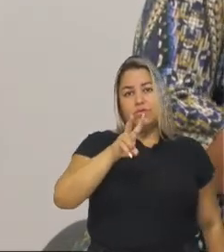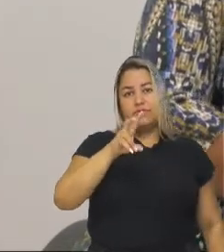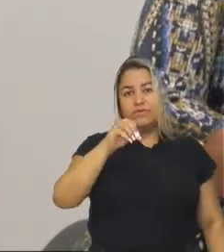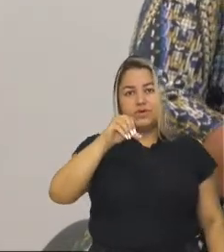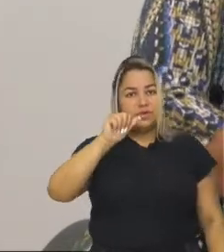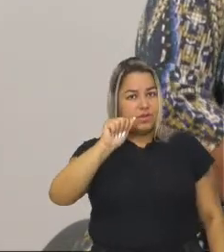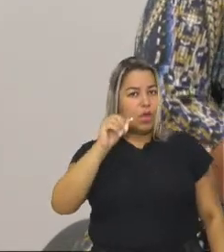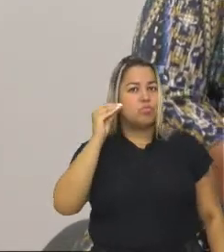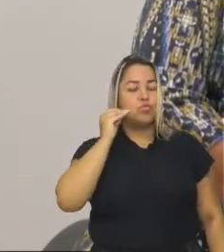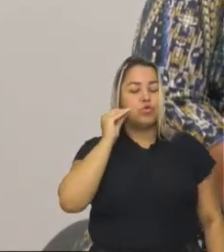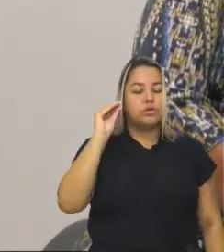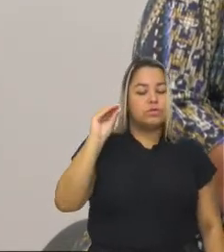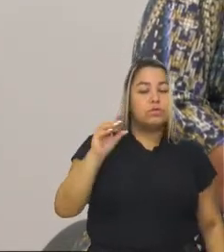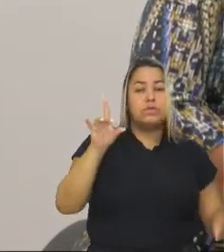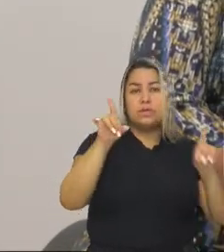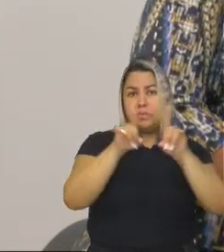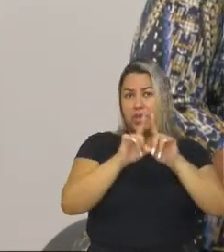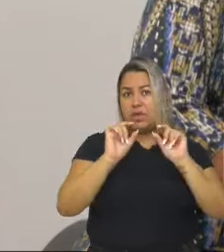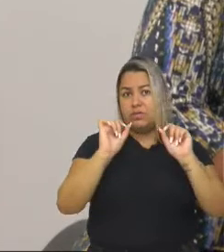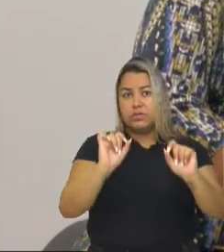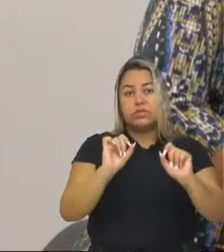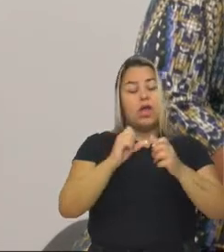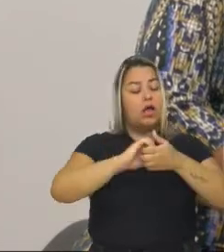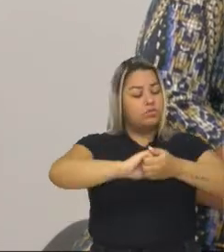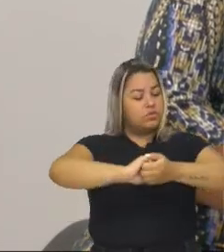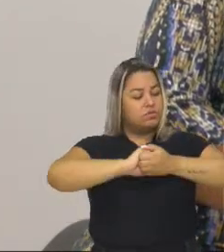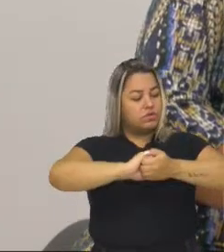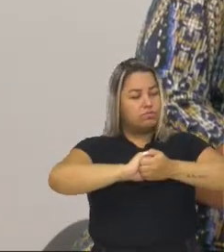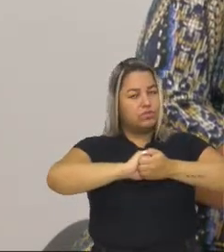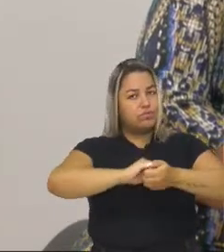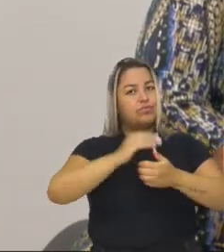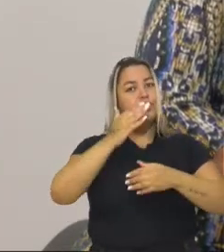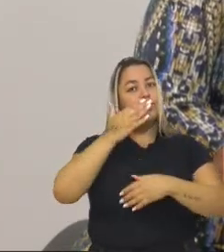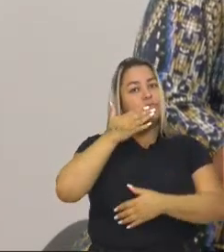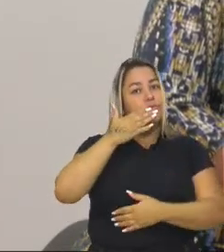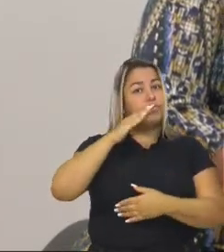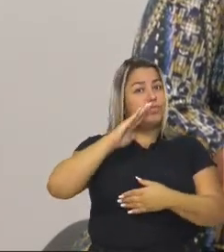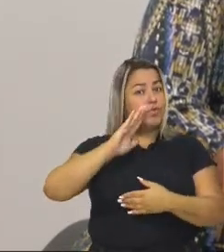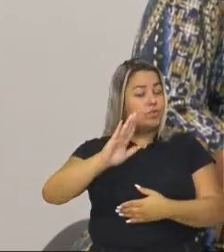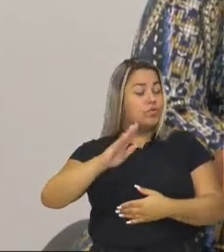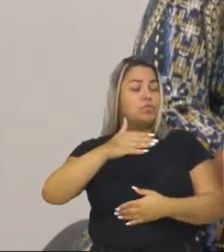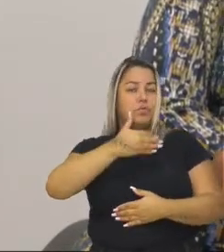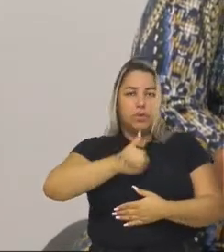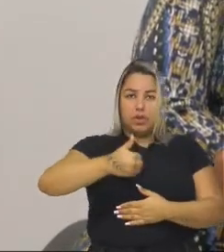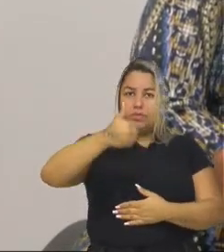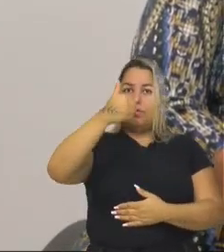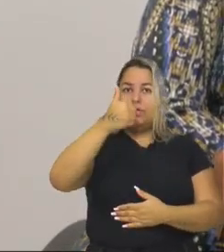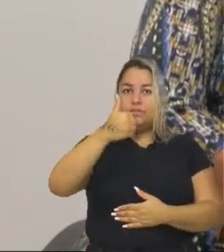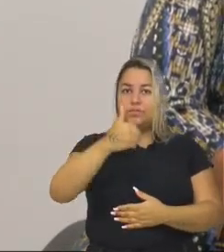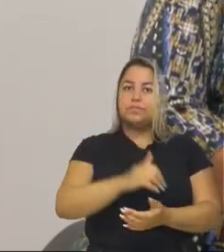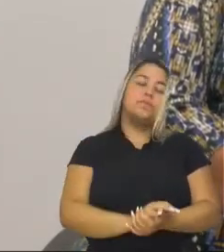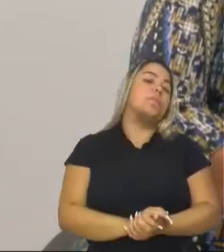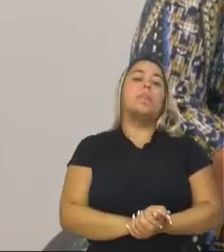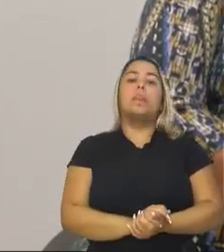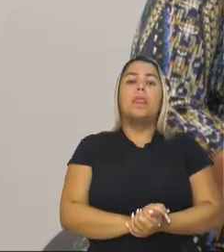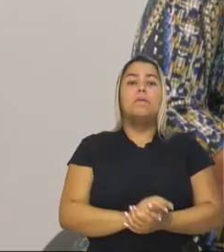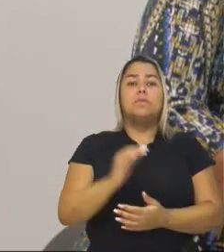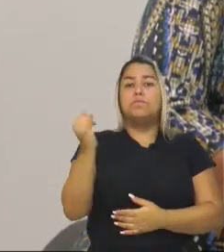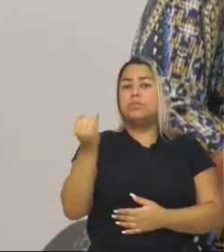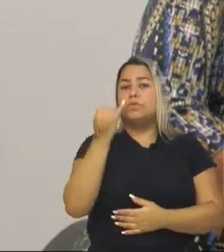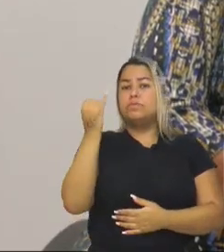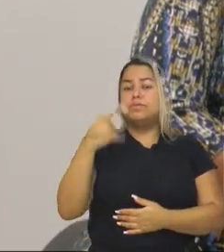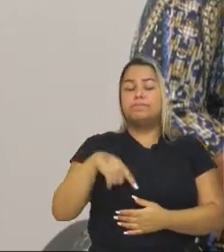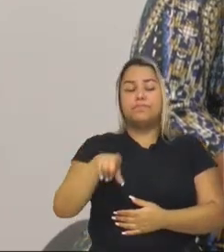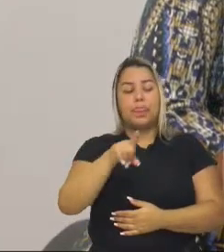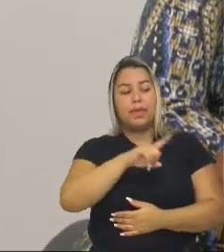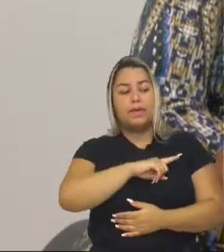você. E, ao saudar Giovanna, é inevitável também saudar e desejar votos de melhoras para dona Kátia Tapeti. Também é uma ancestralidade muito fundamental para todas